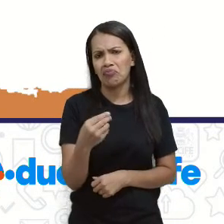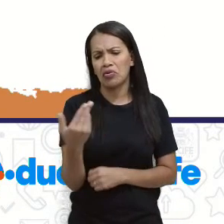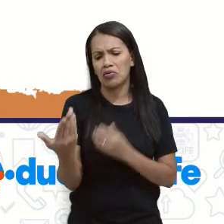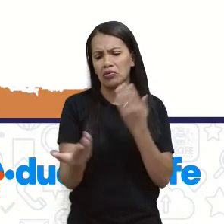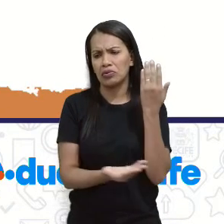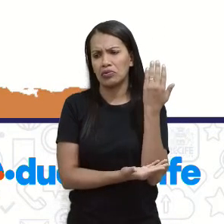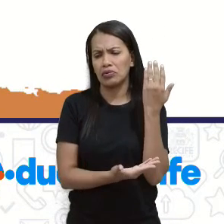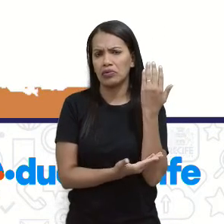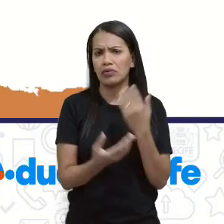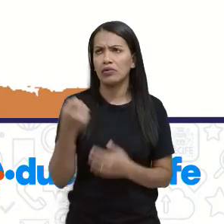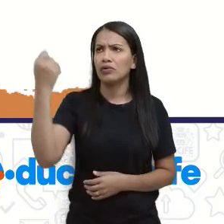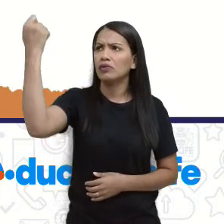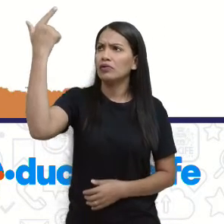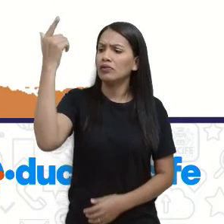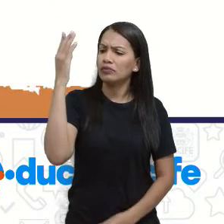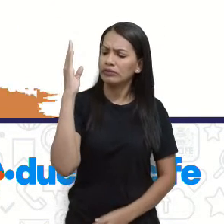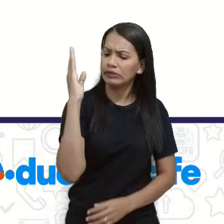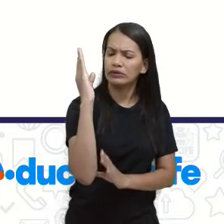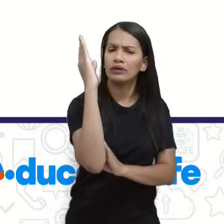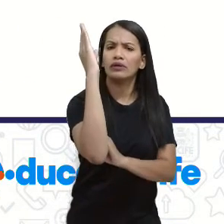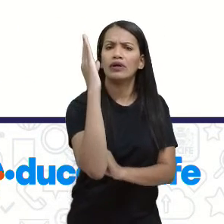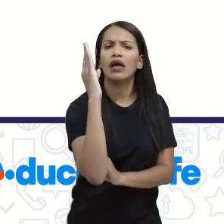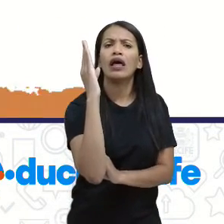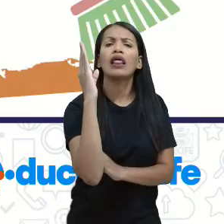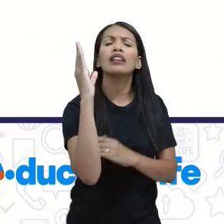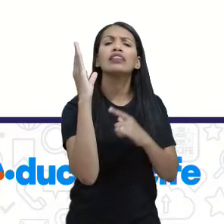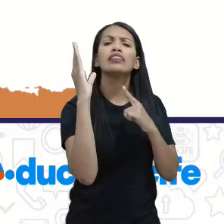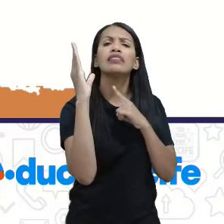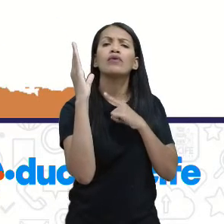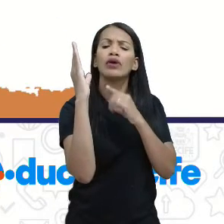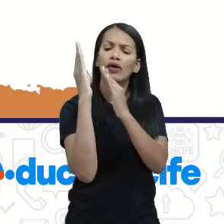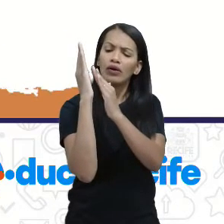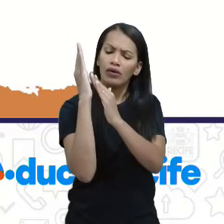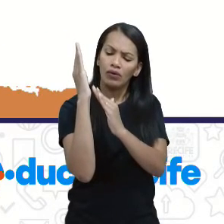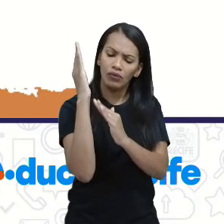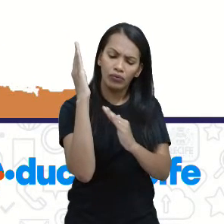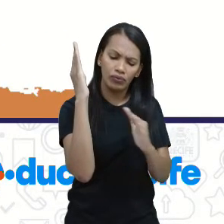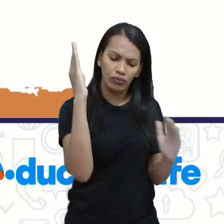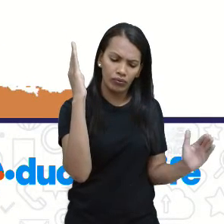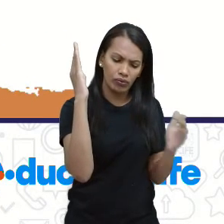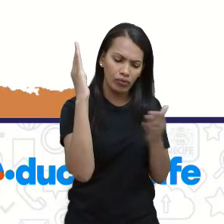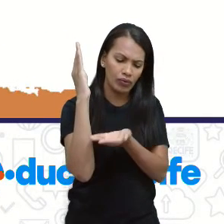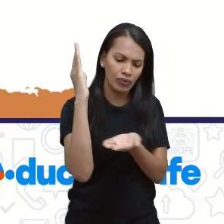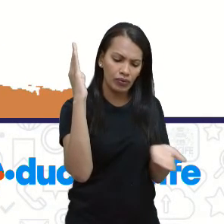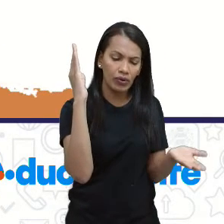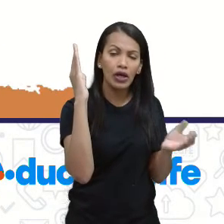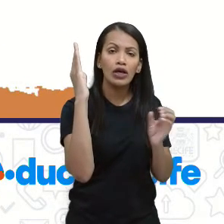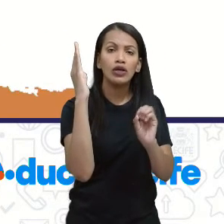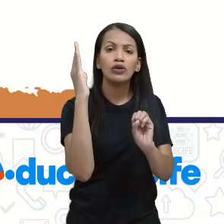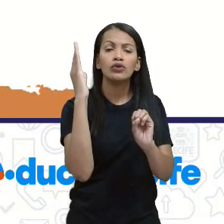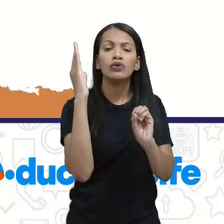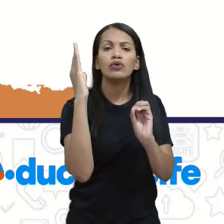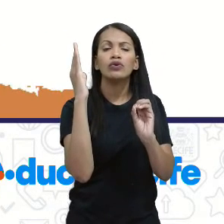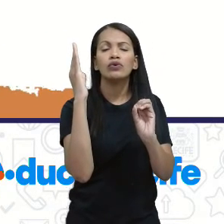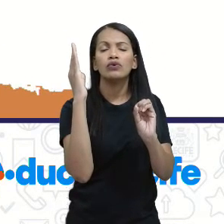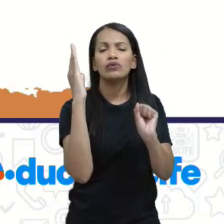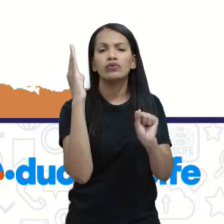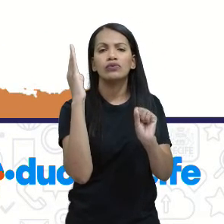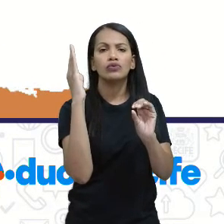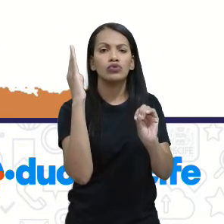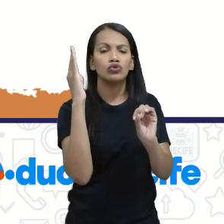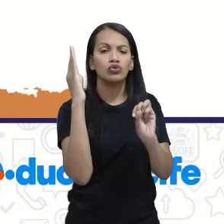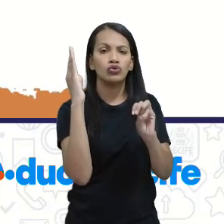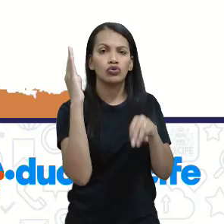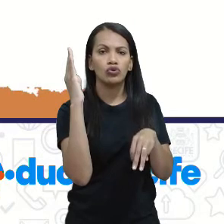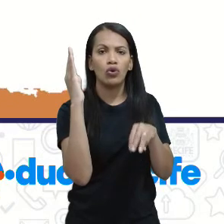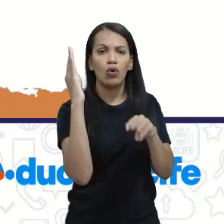no sol. Aí você vai observar que vai ter uma sombrazinha, né? Como assim, Ricardinho, uma sombra? Ó, se eu botar em pé, de cabeça para baixo, que